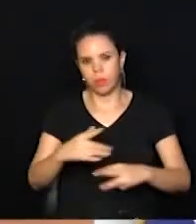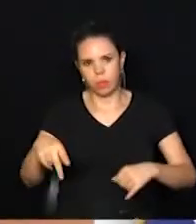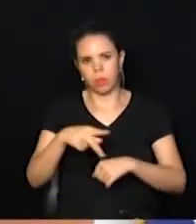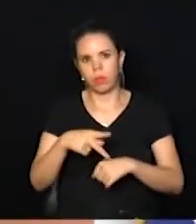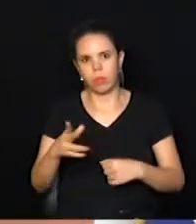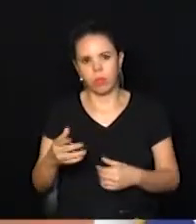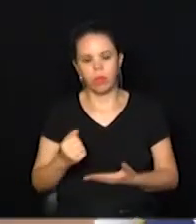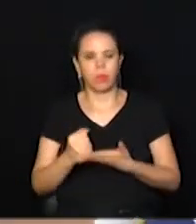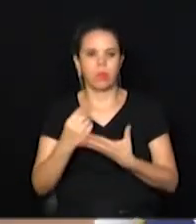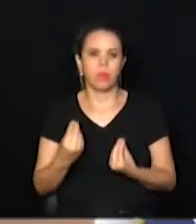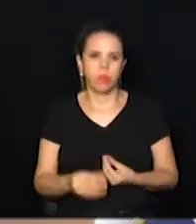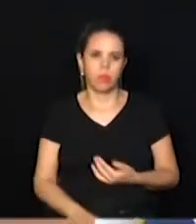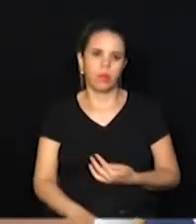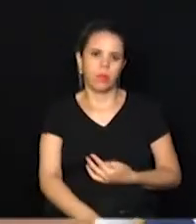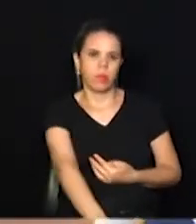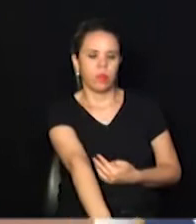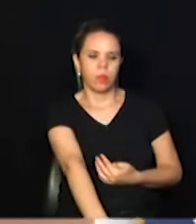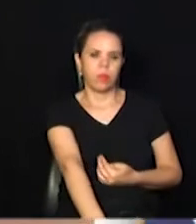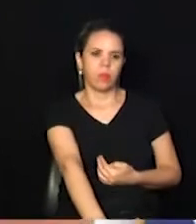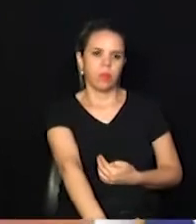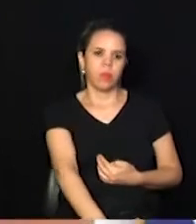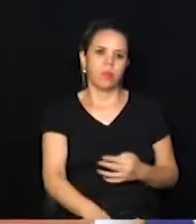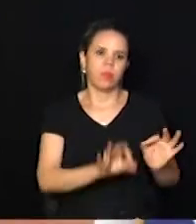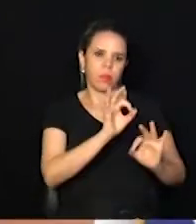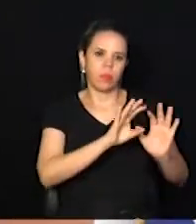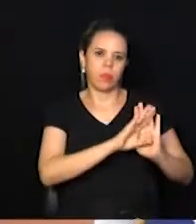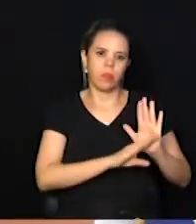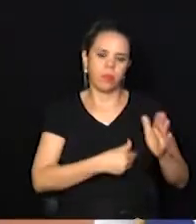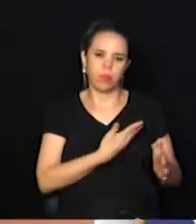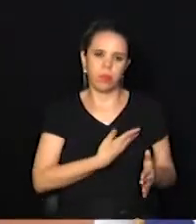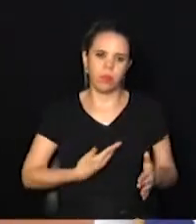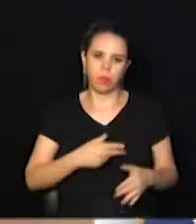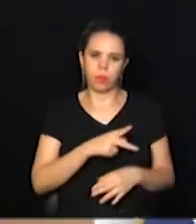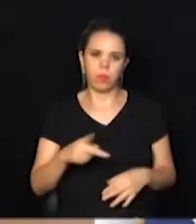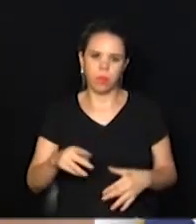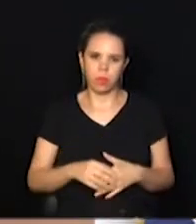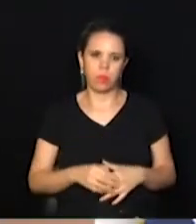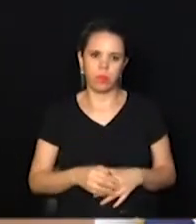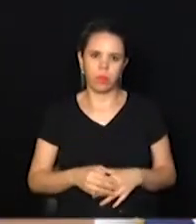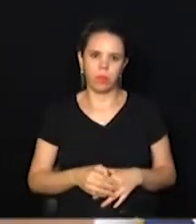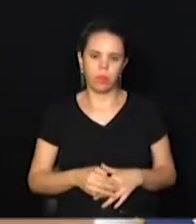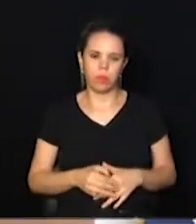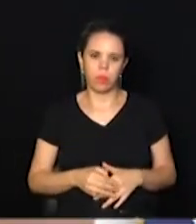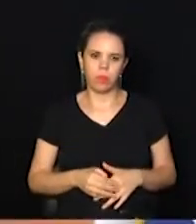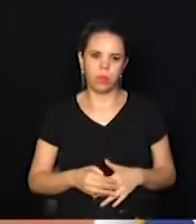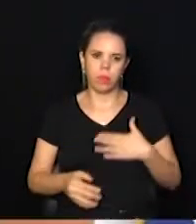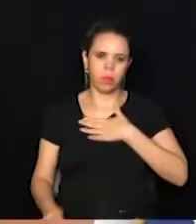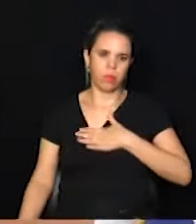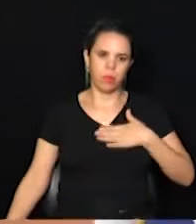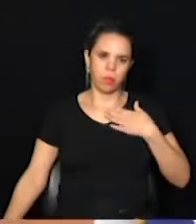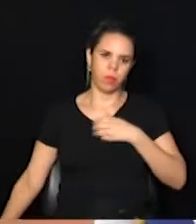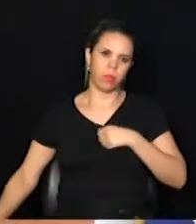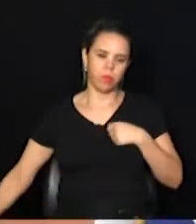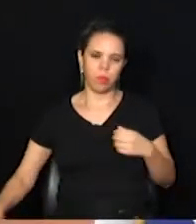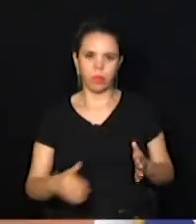E ele ajudou muito, muito, muito na elaboração do programa de governo do presidente Lula. E eu tive o prazer de estar com ele nesse